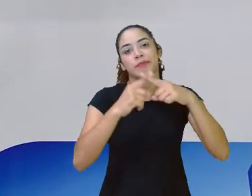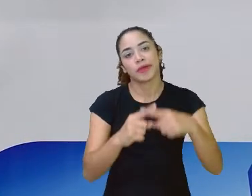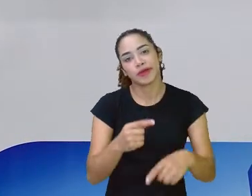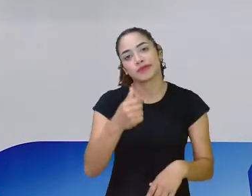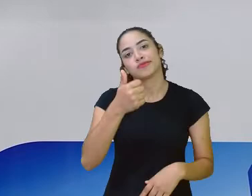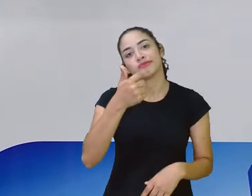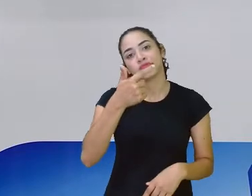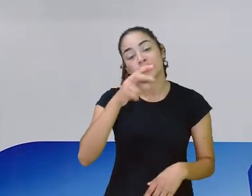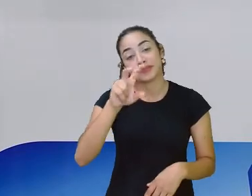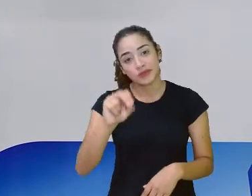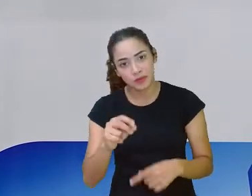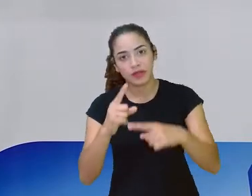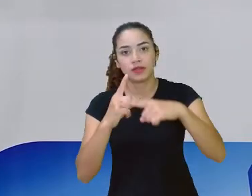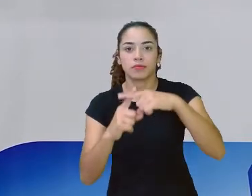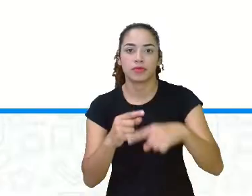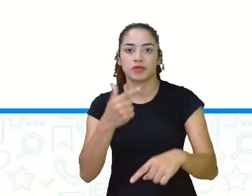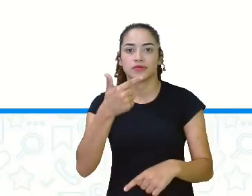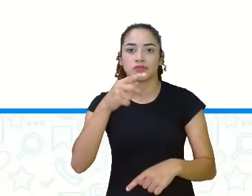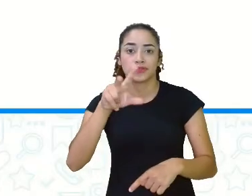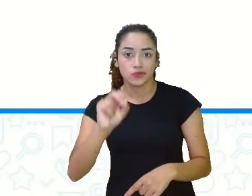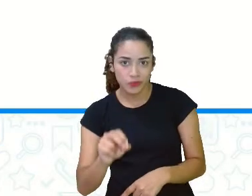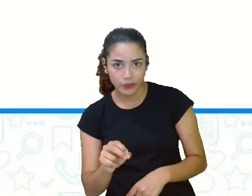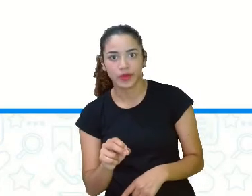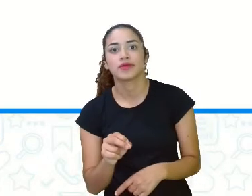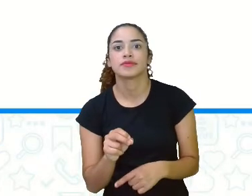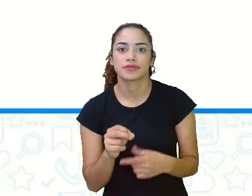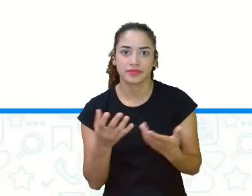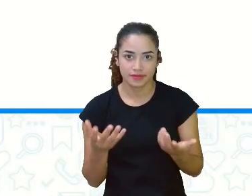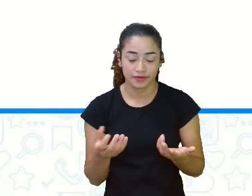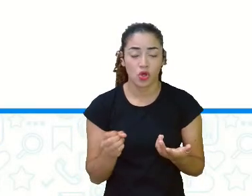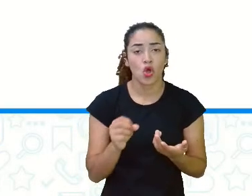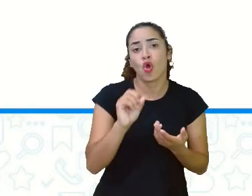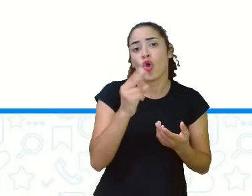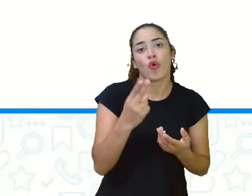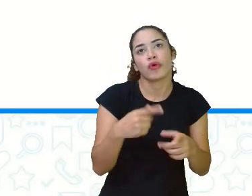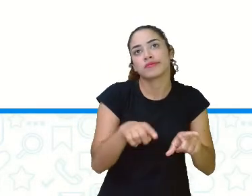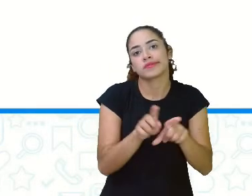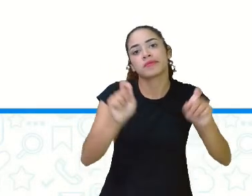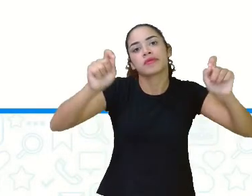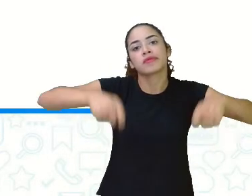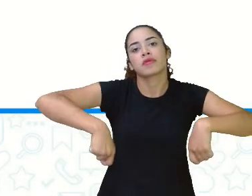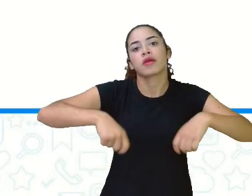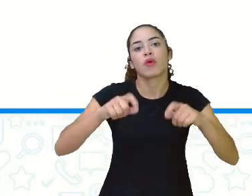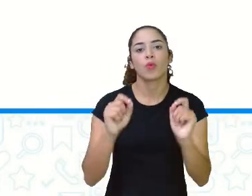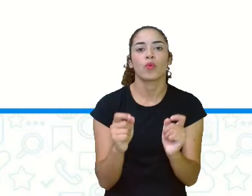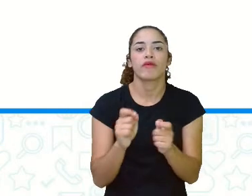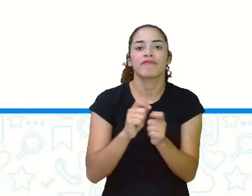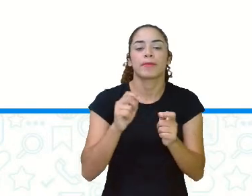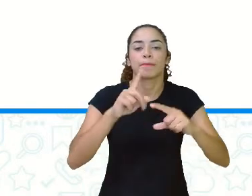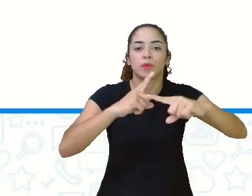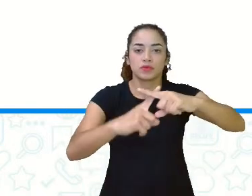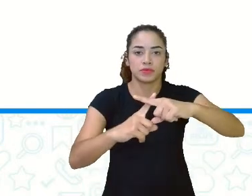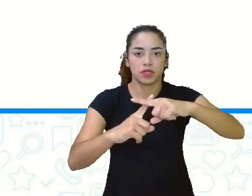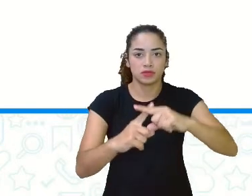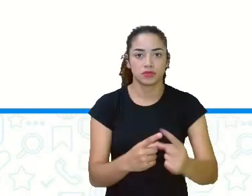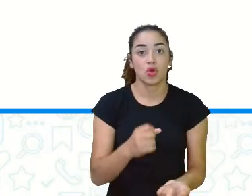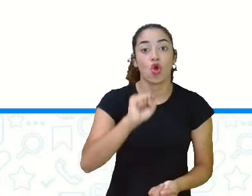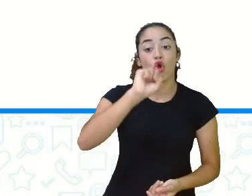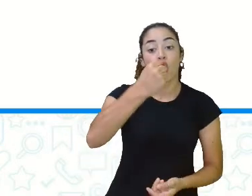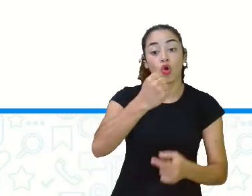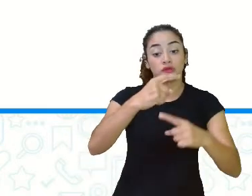mais 250, 8 vezes, ou fazer a multiplicação. 8